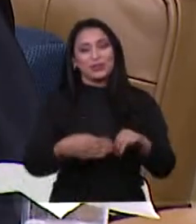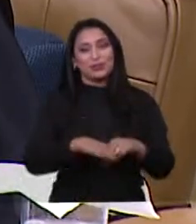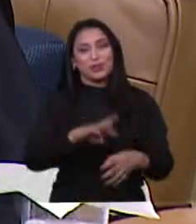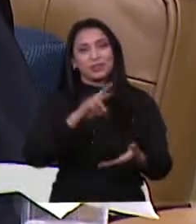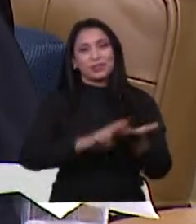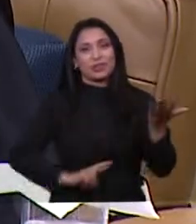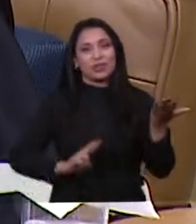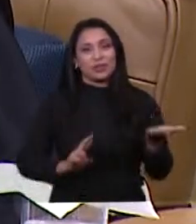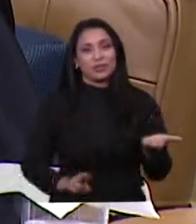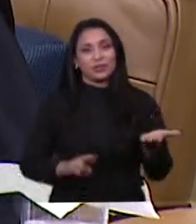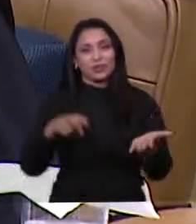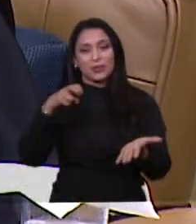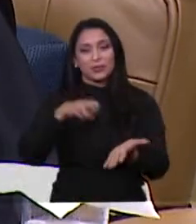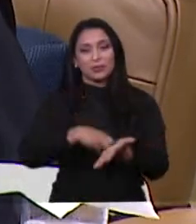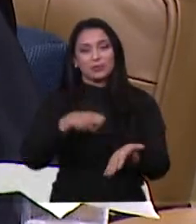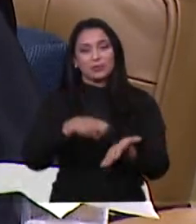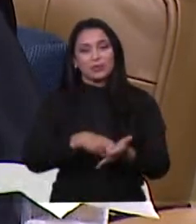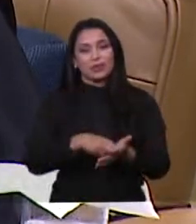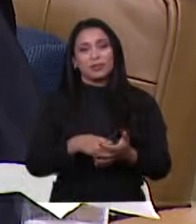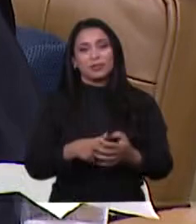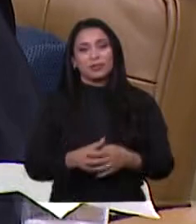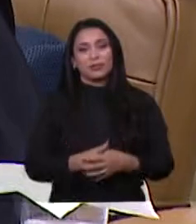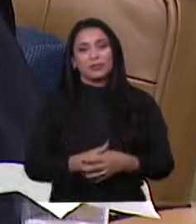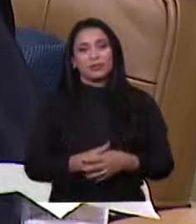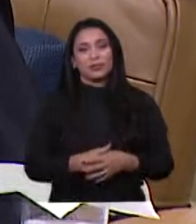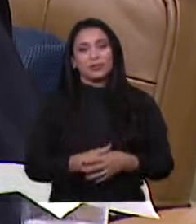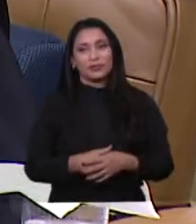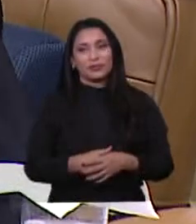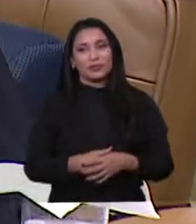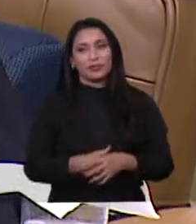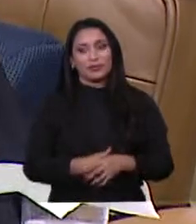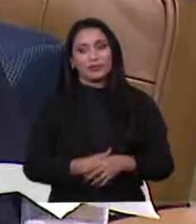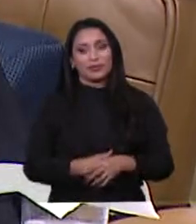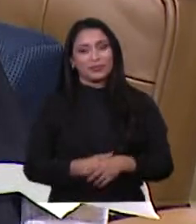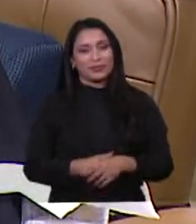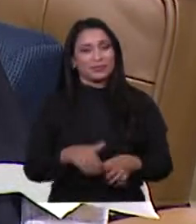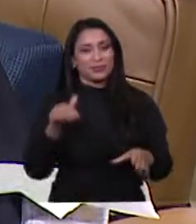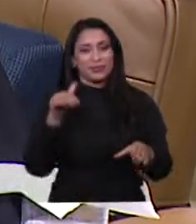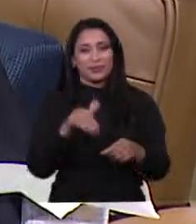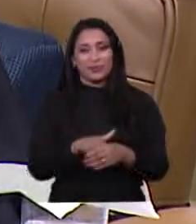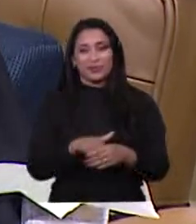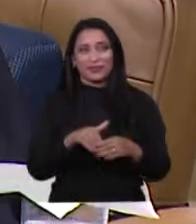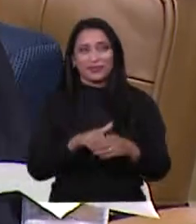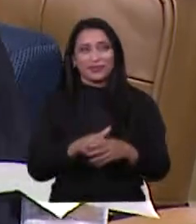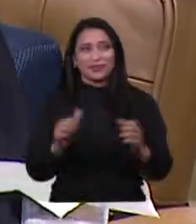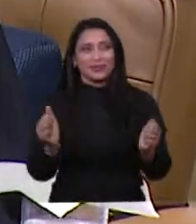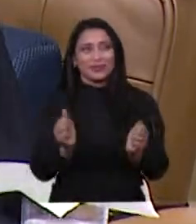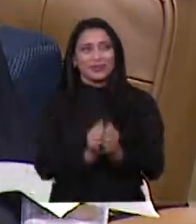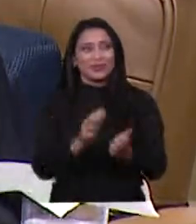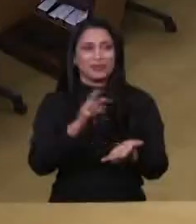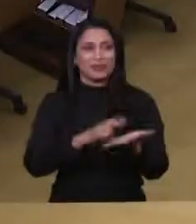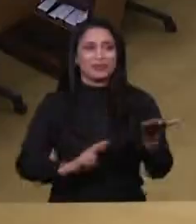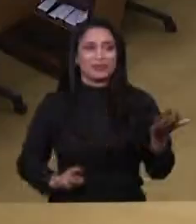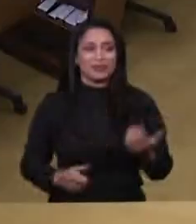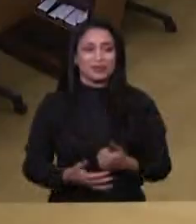à pena e ao regime inicialmente fechado. É como voto, acompanhando integralmente o